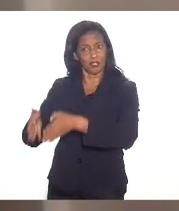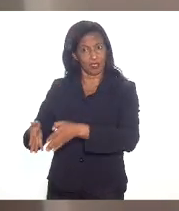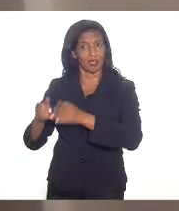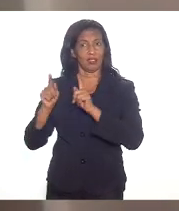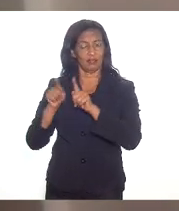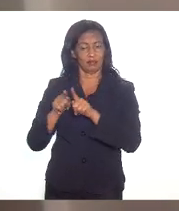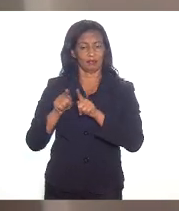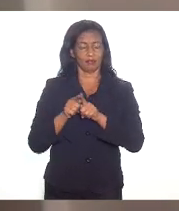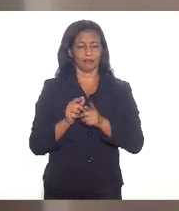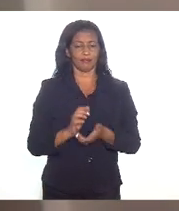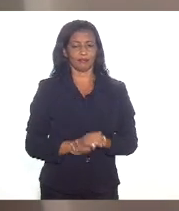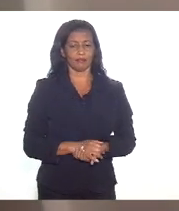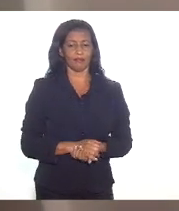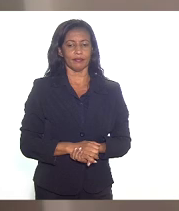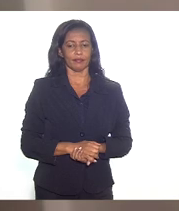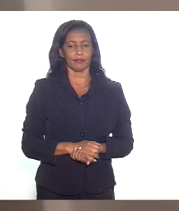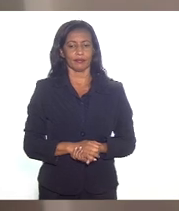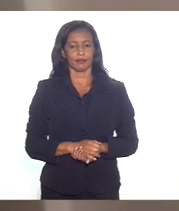Pode ir, por favor.